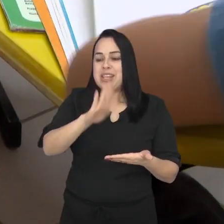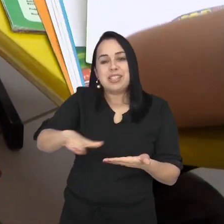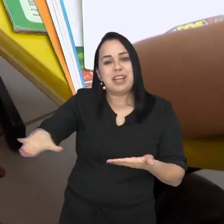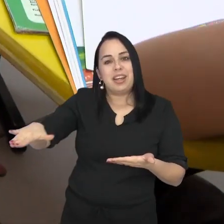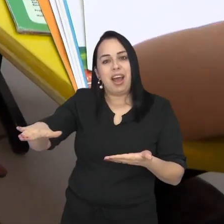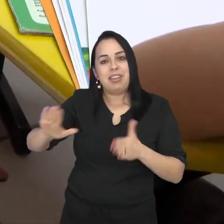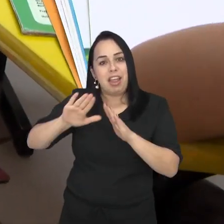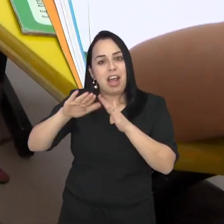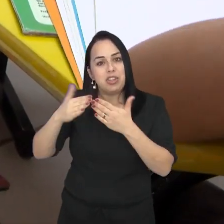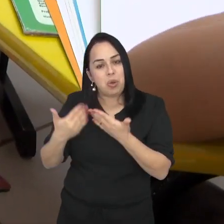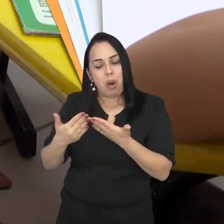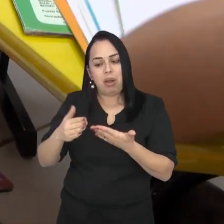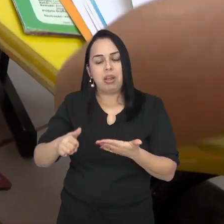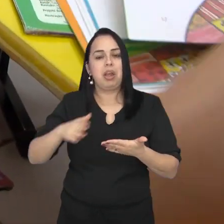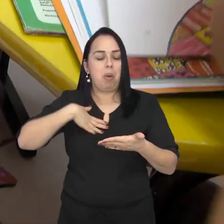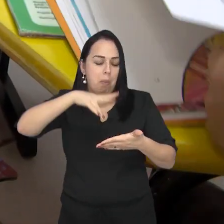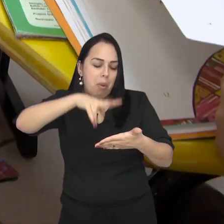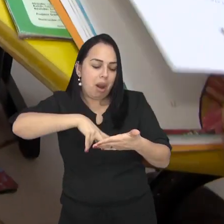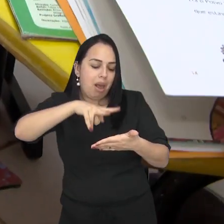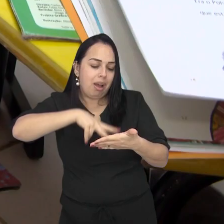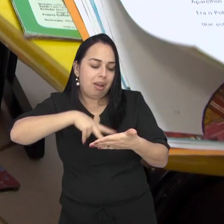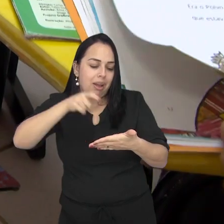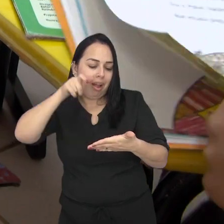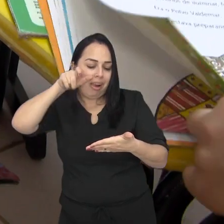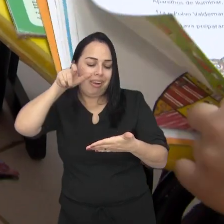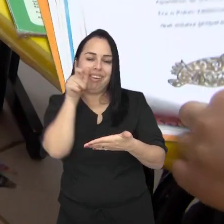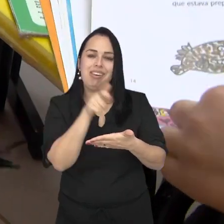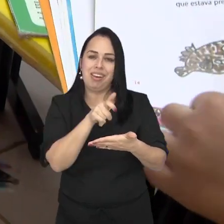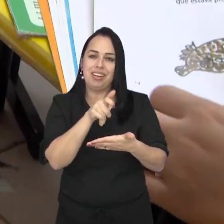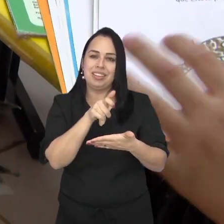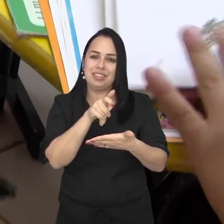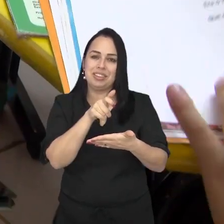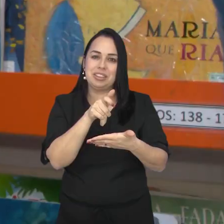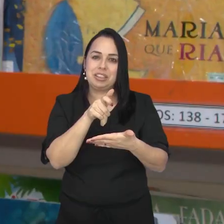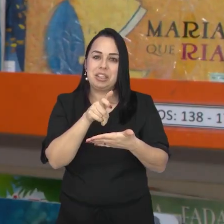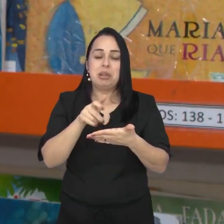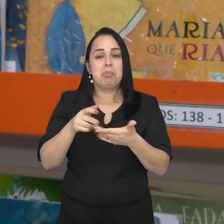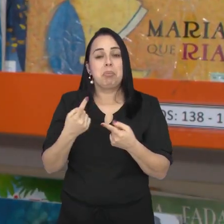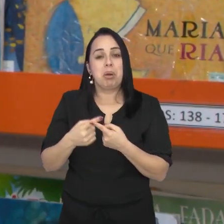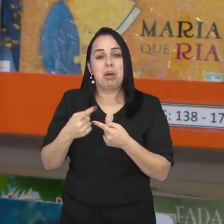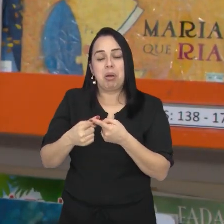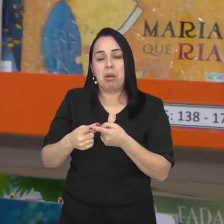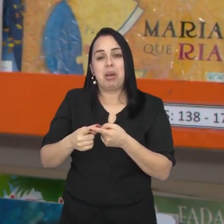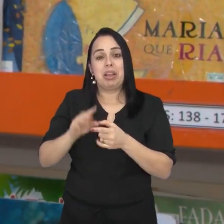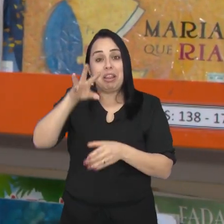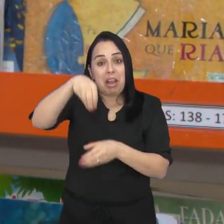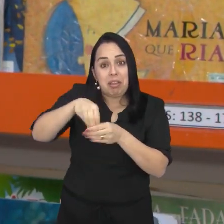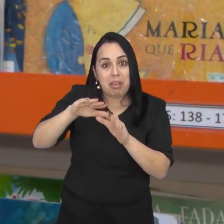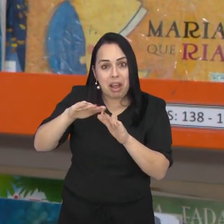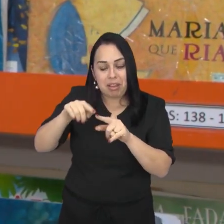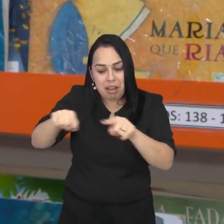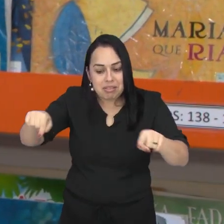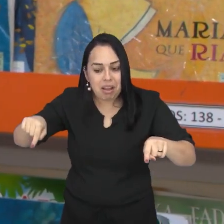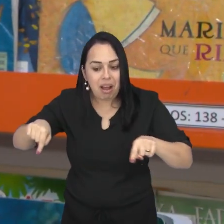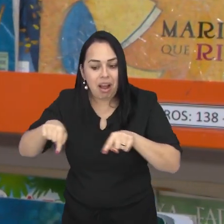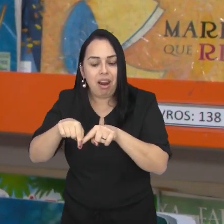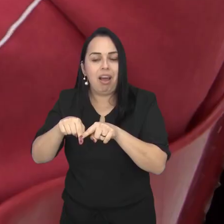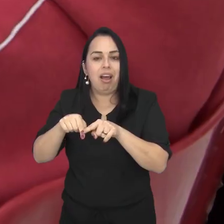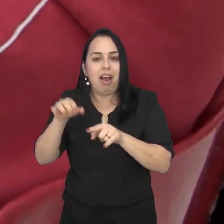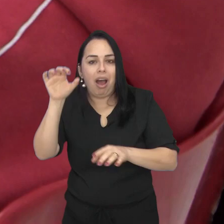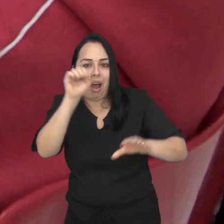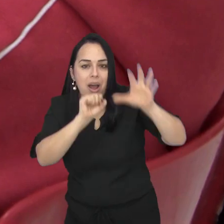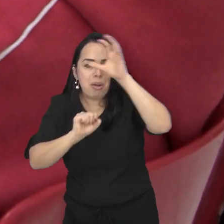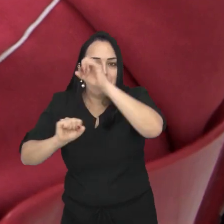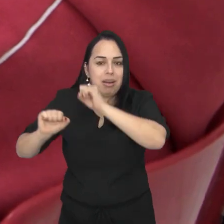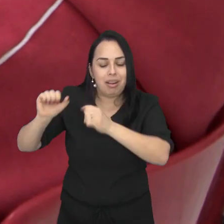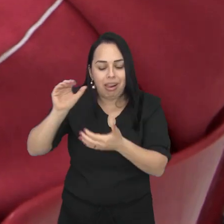de uma escola municipal que despertaram o interesse pela literatura a partir das atividades nas salas de leitura.